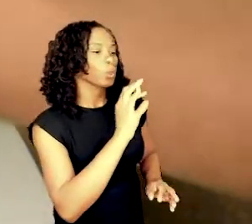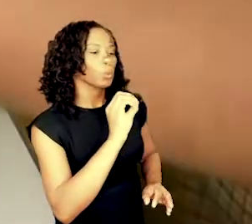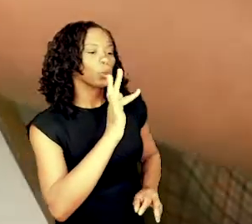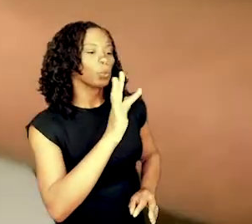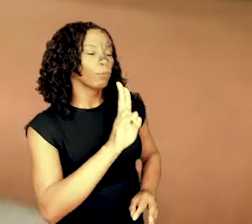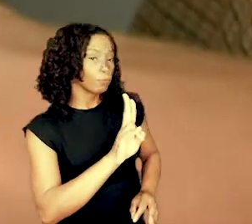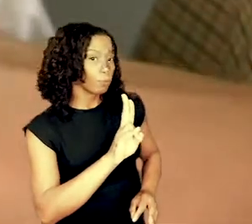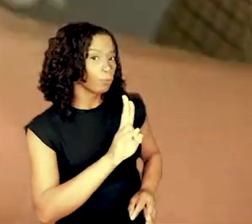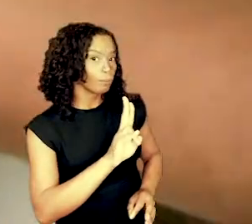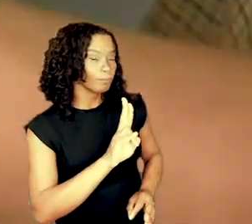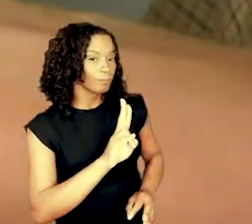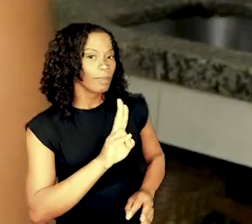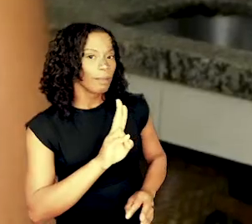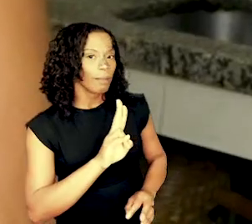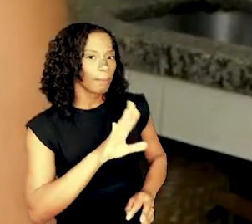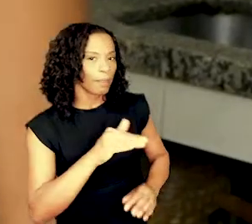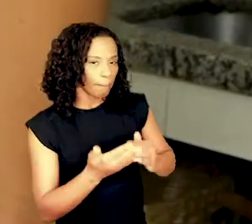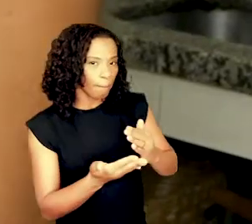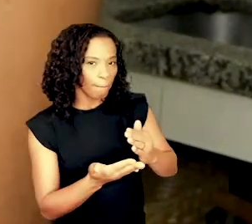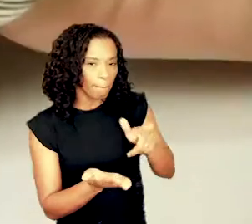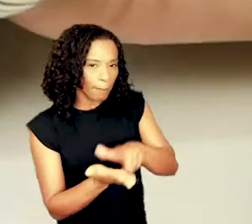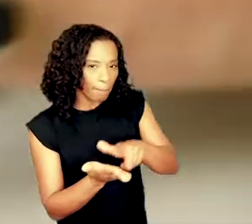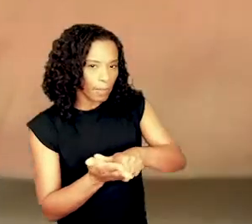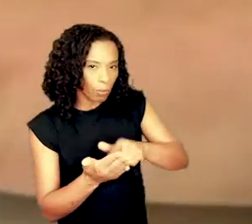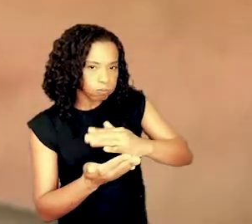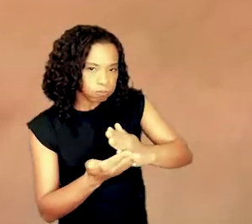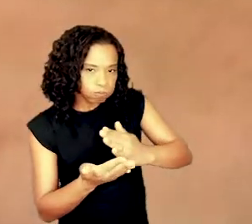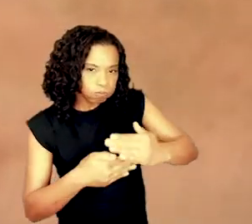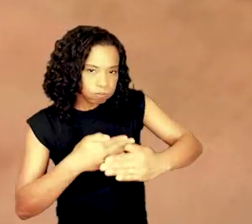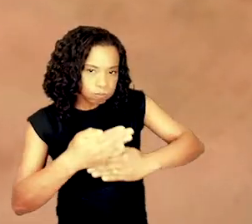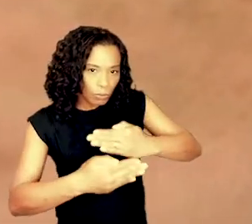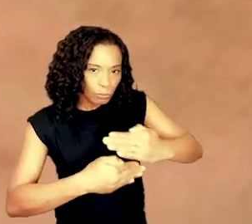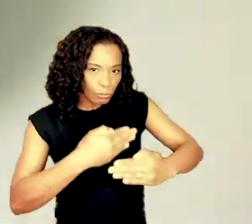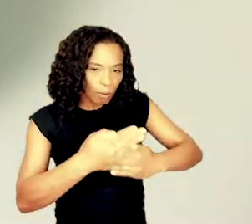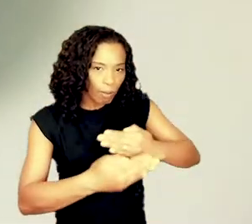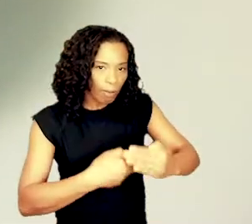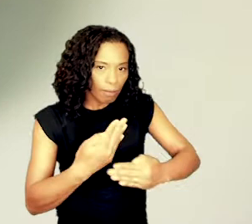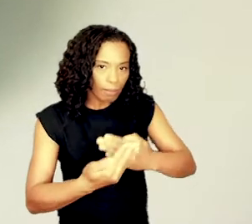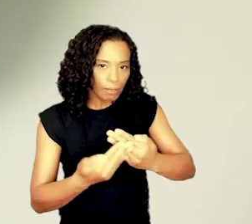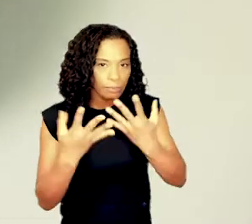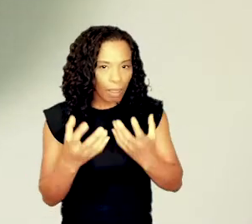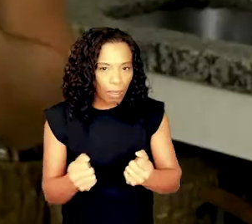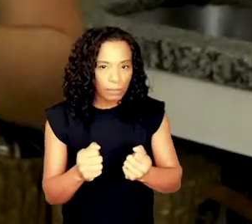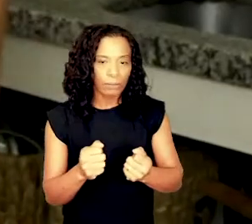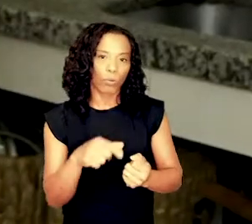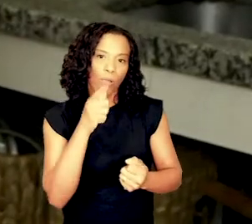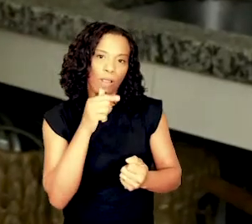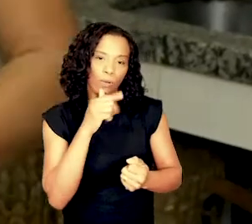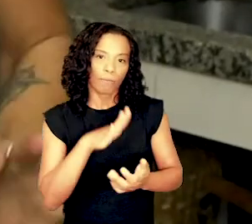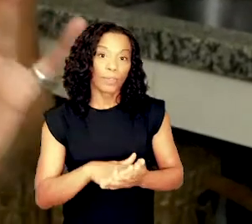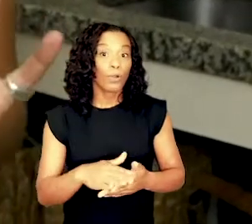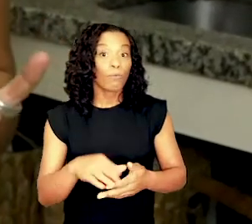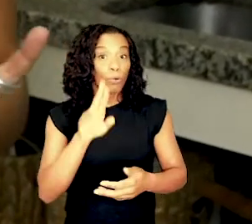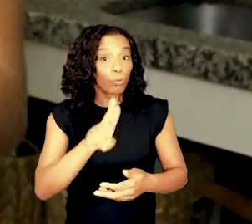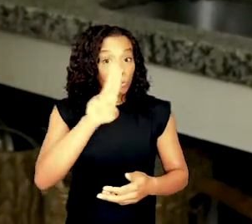bem encharcado, solta muita água. E é o seguinte, eu vou usar um pouco mais da metade do tofu, porque eu vou usar ele de duas formas. Como?